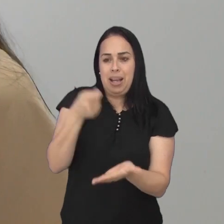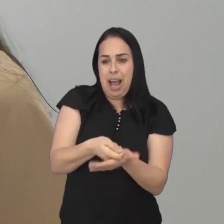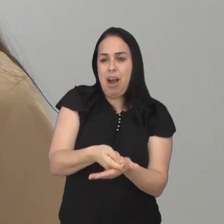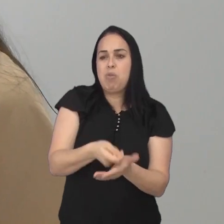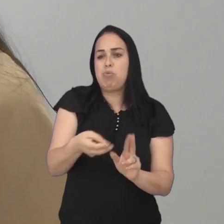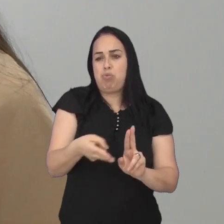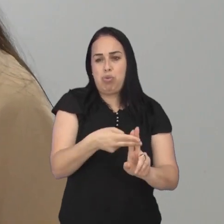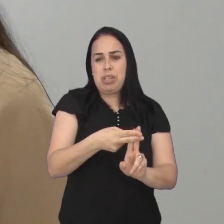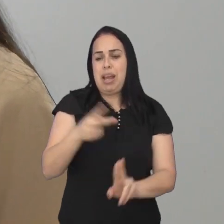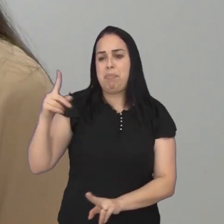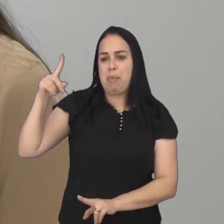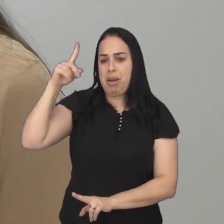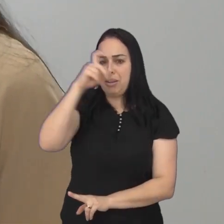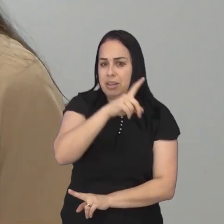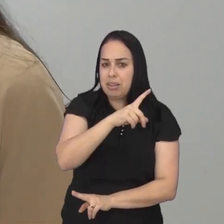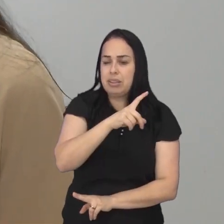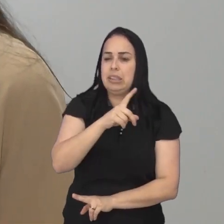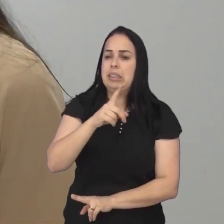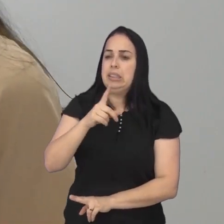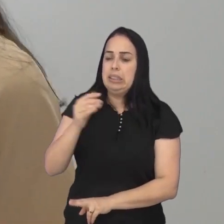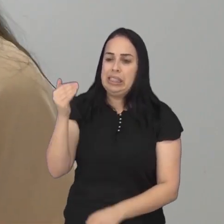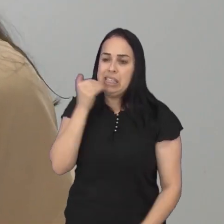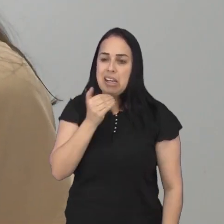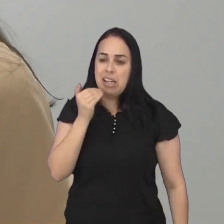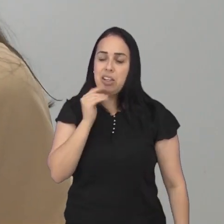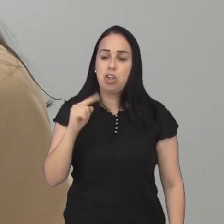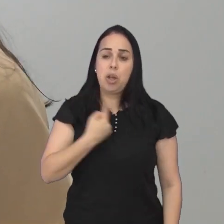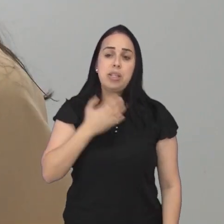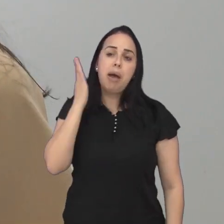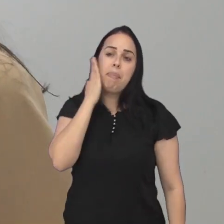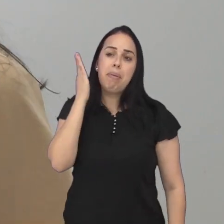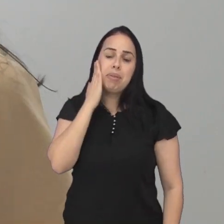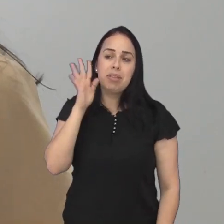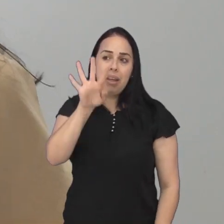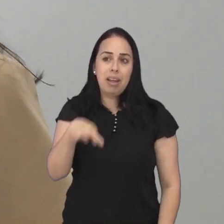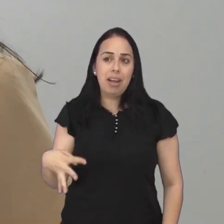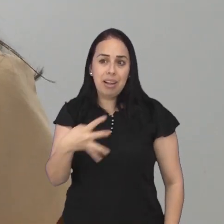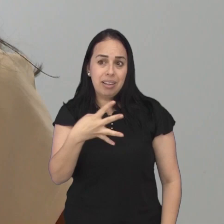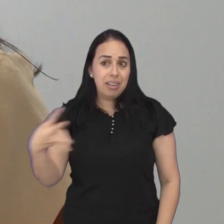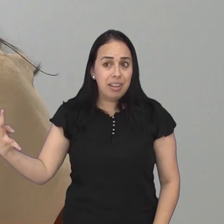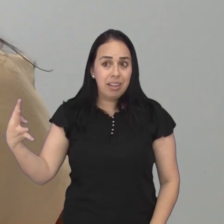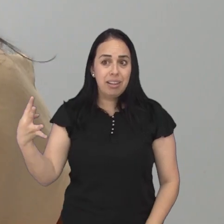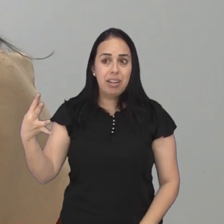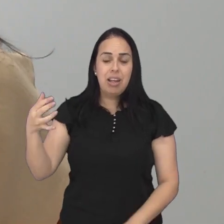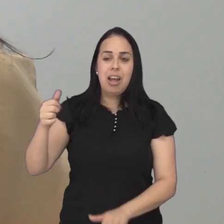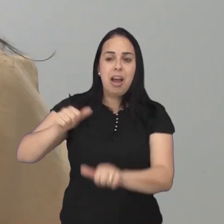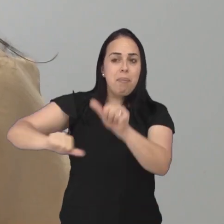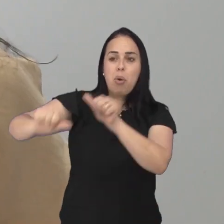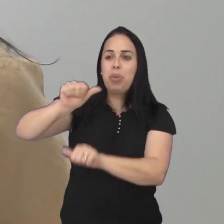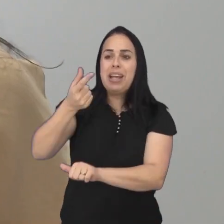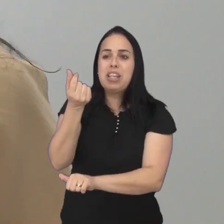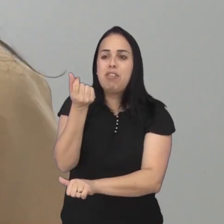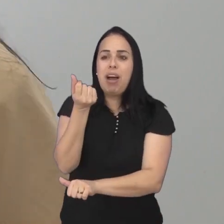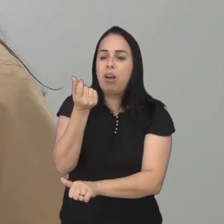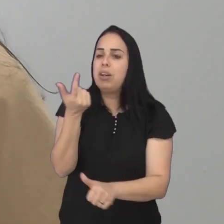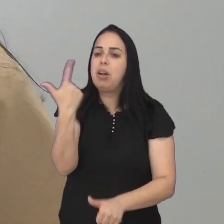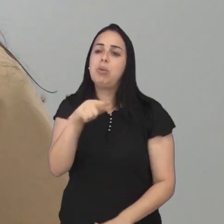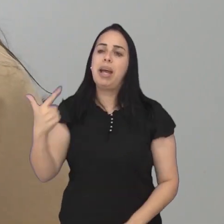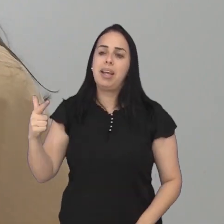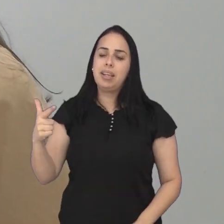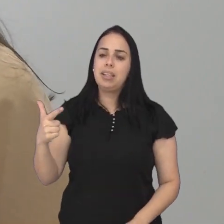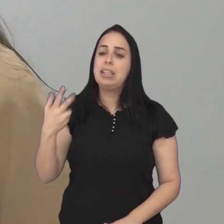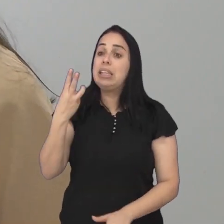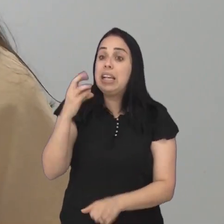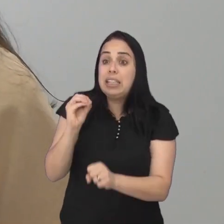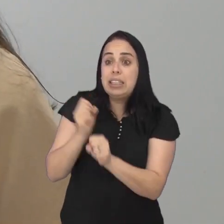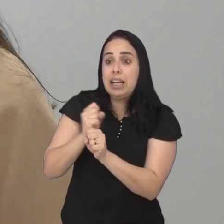SUS, né? Então, sempre a gente é deficitário. A gente sabe que é uma tabela que a gente tem há 30 anos sem reajuste. Então,